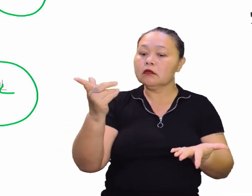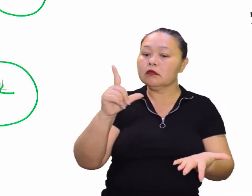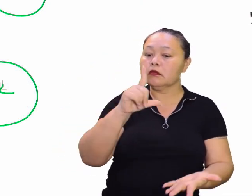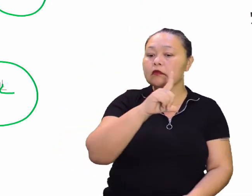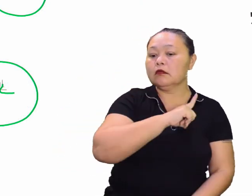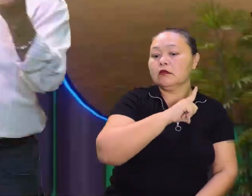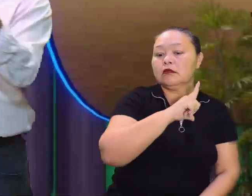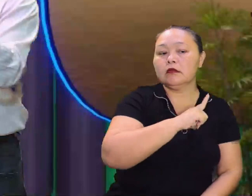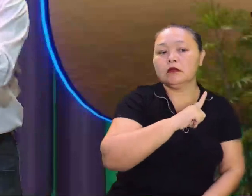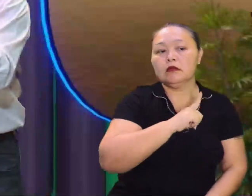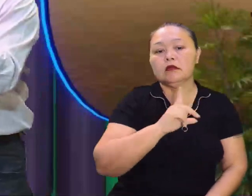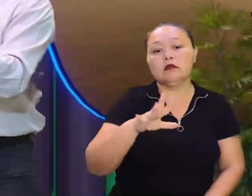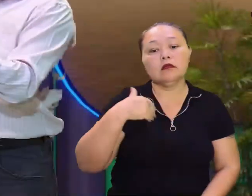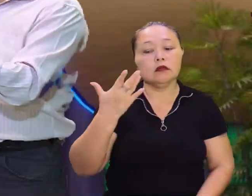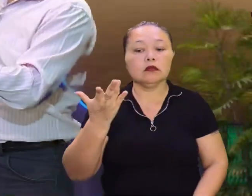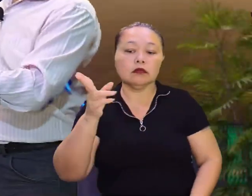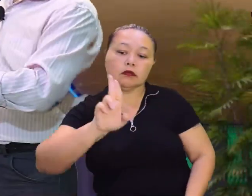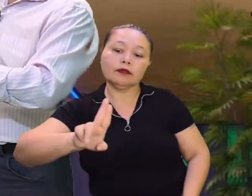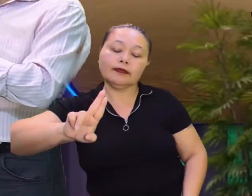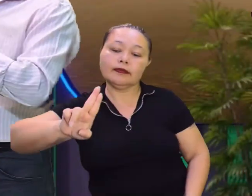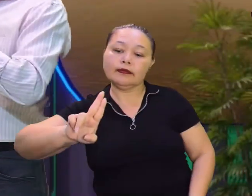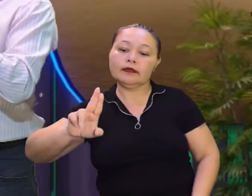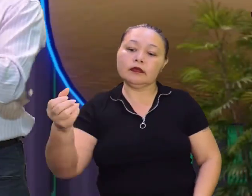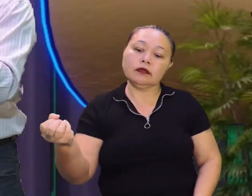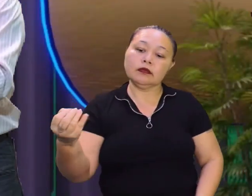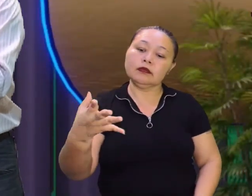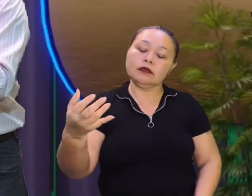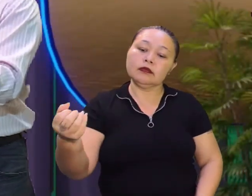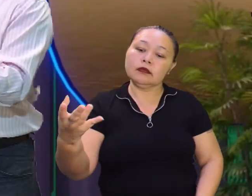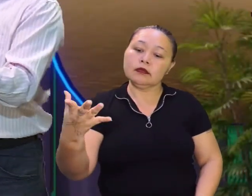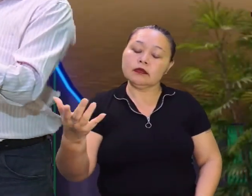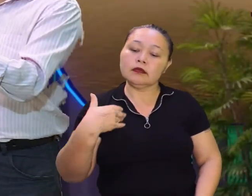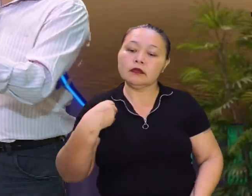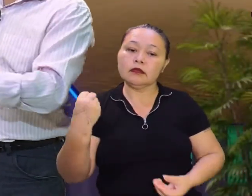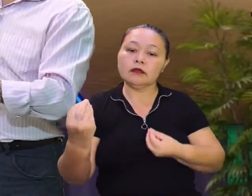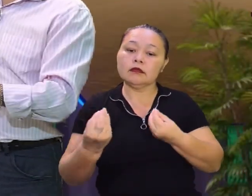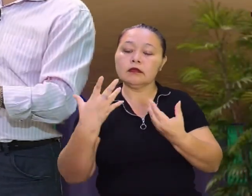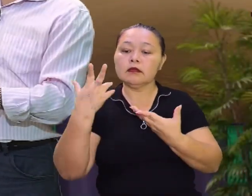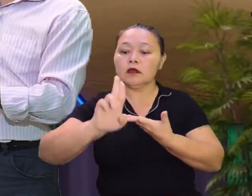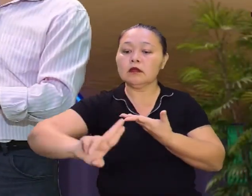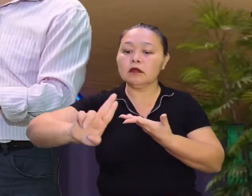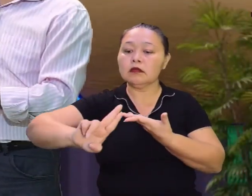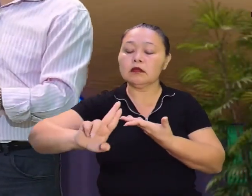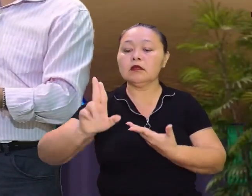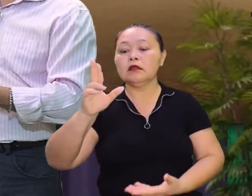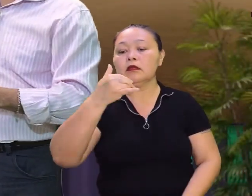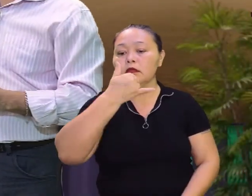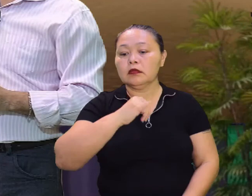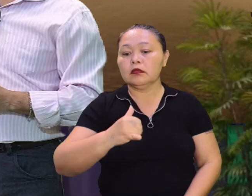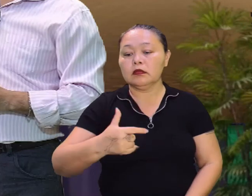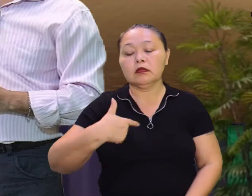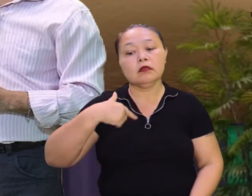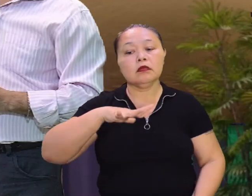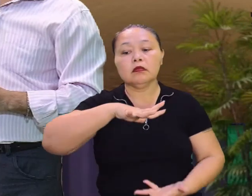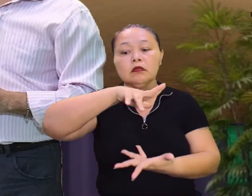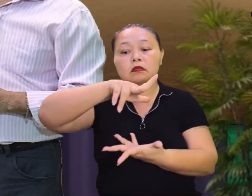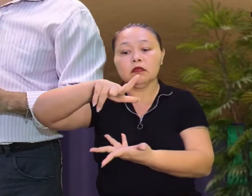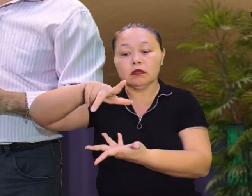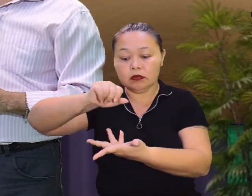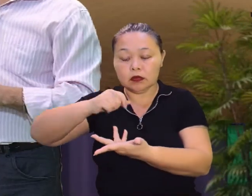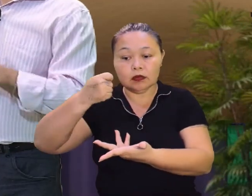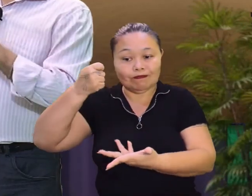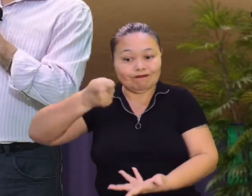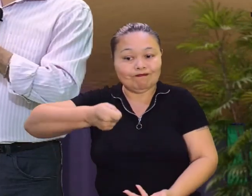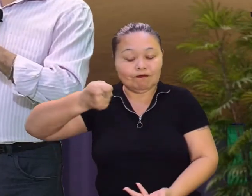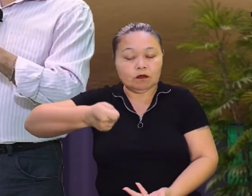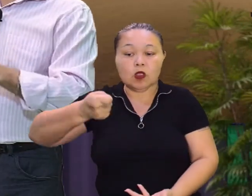baseada na utilização de novas formas de aquisição de energia. Com certeza. O mundo pressiona, o planeta clama aí